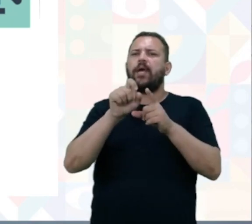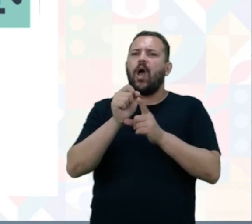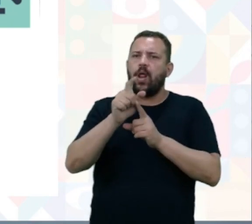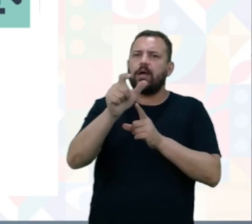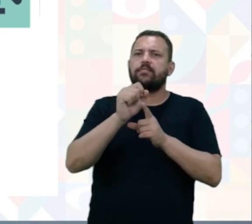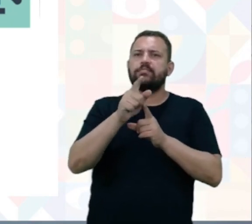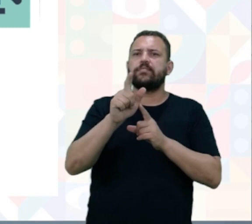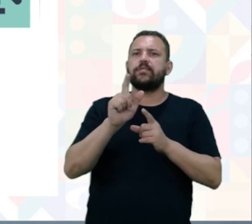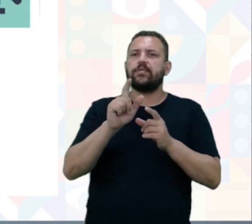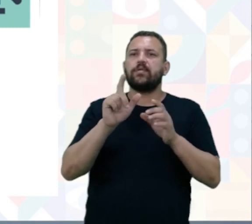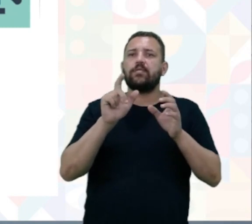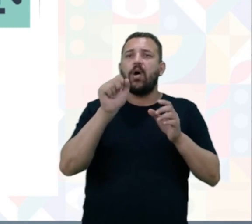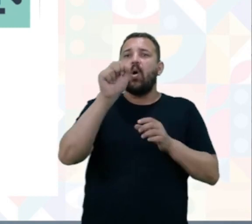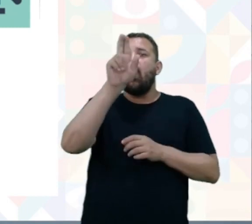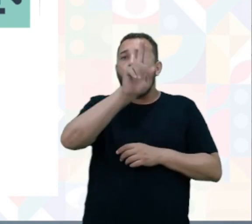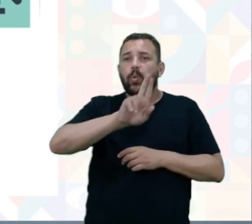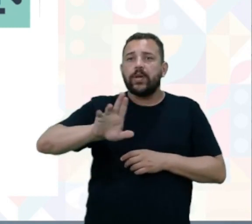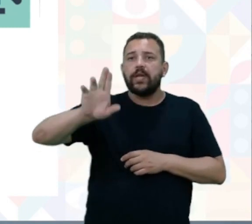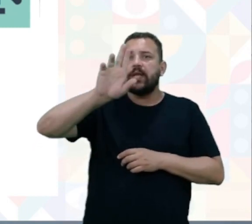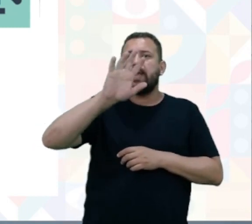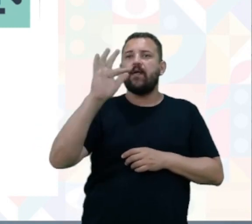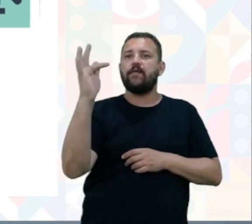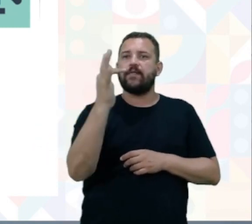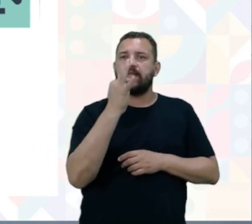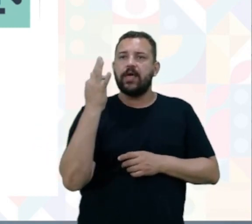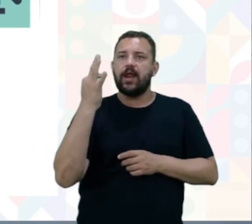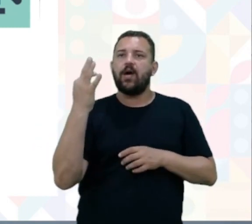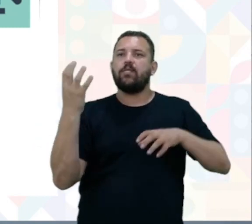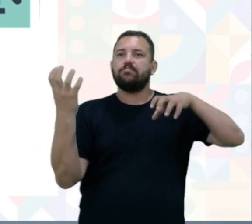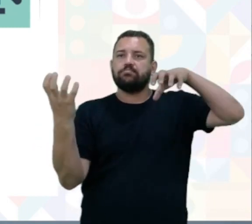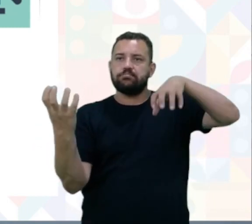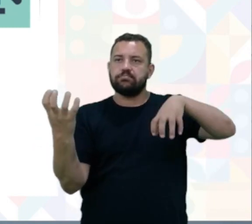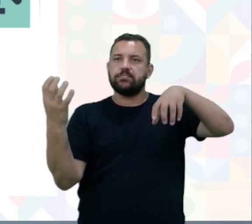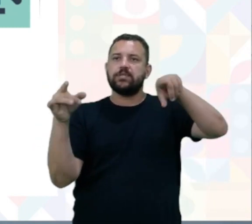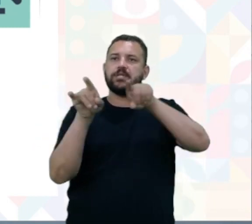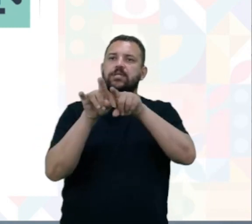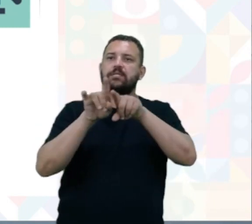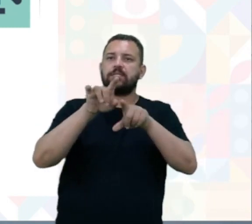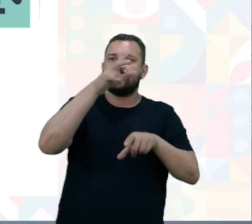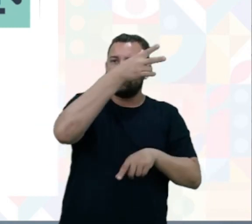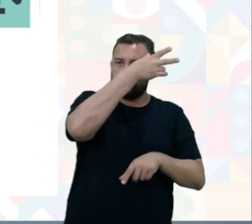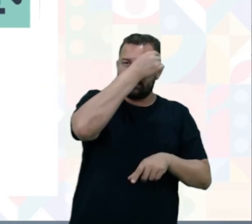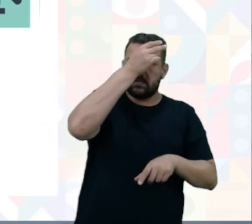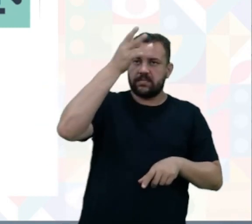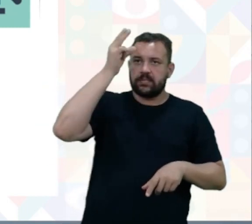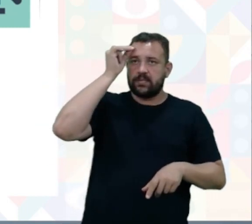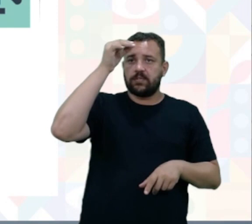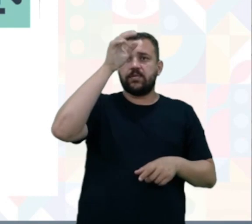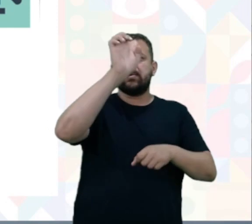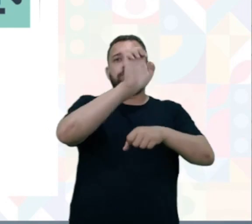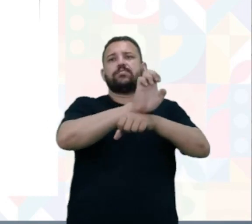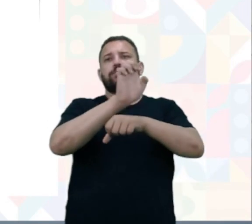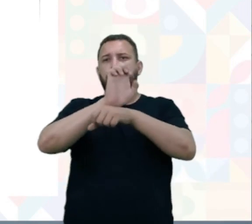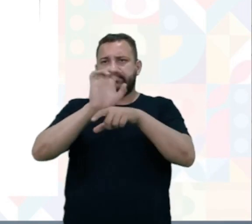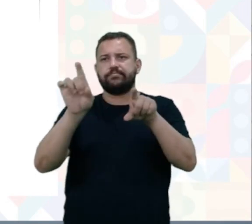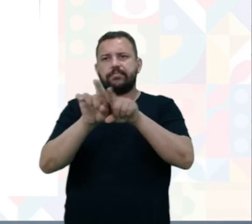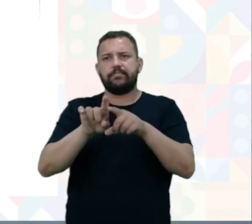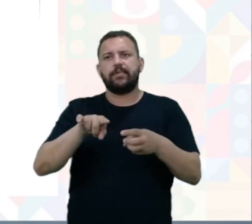dos poderes da União, do Distrito Federal e dos municípios e dos estados também.